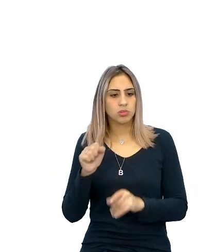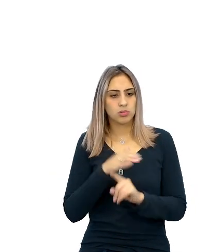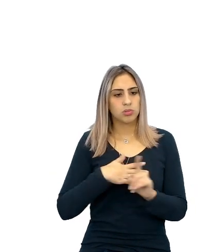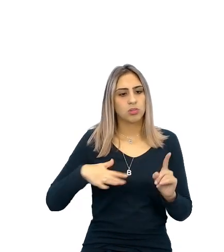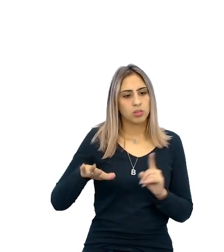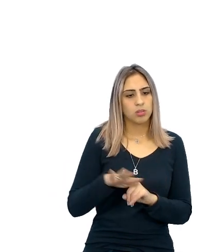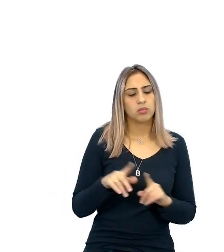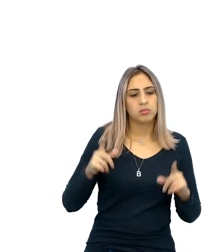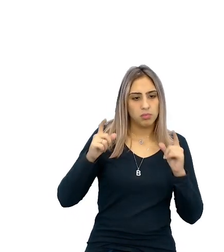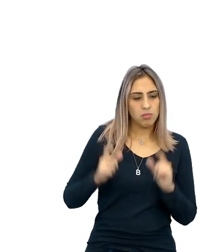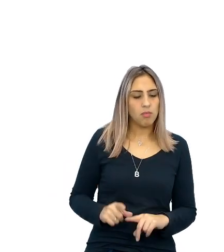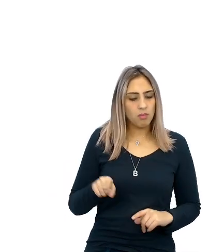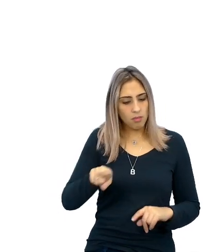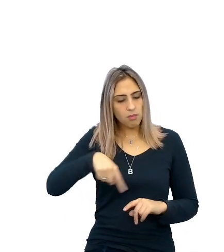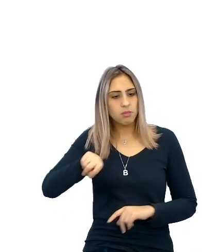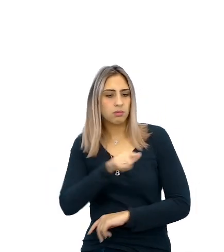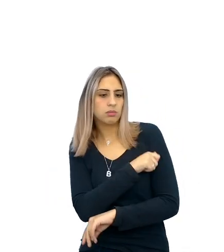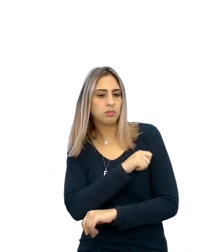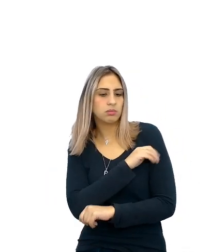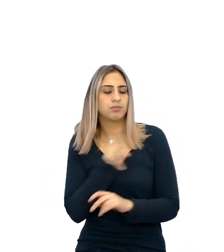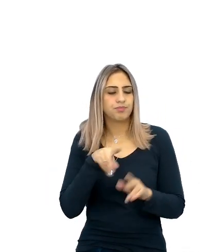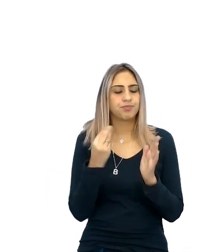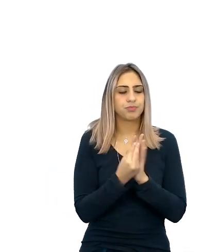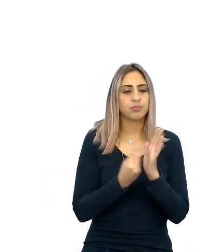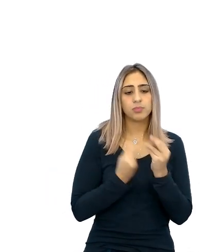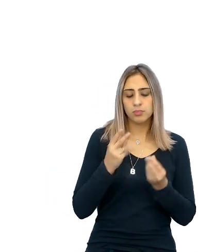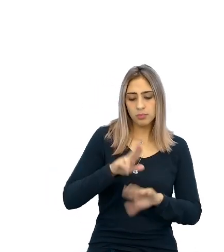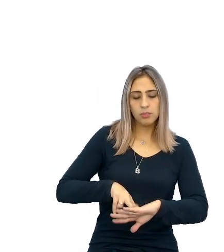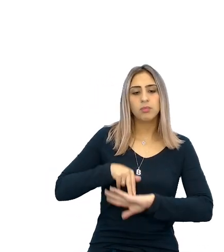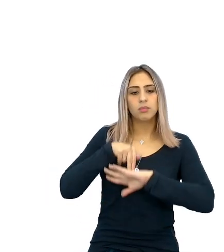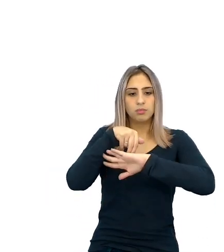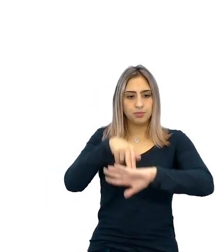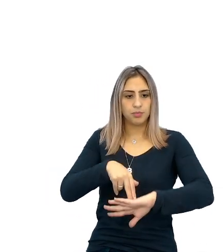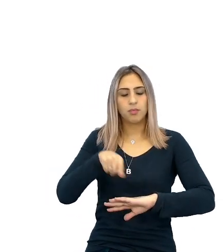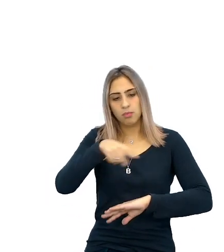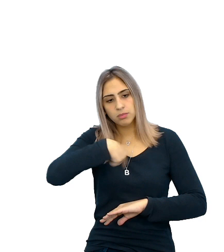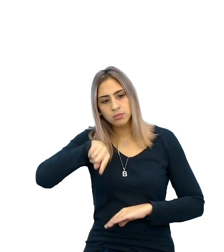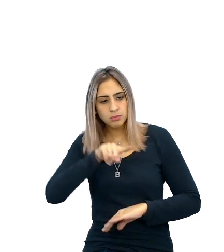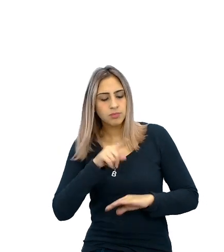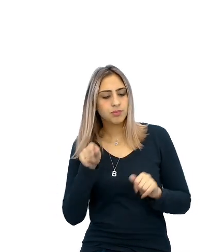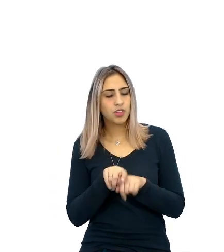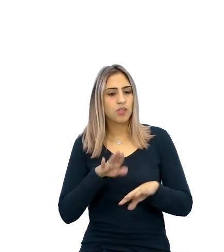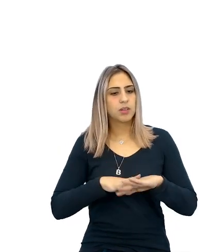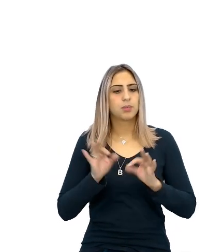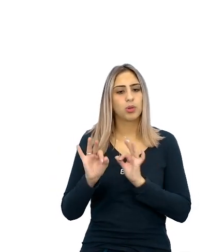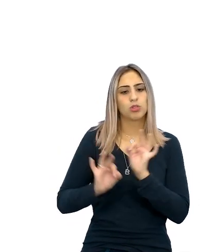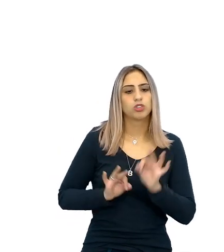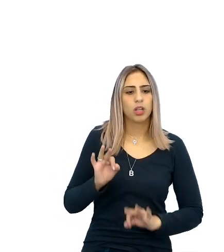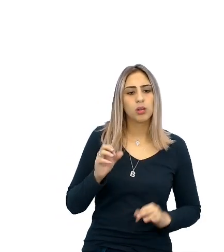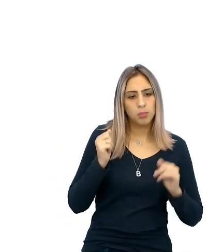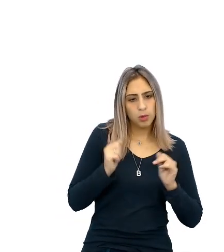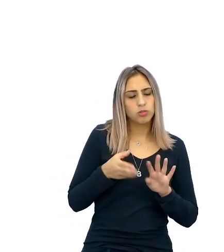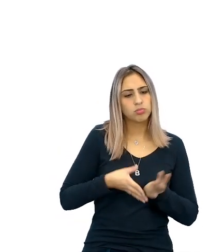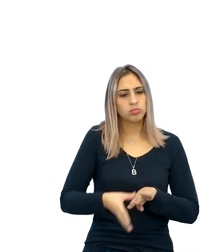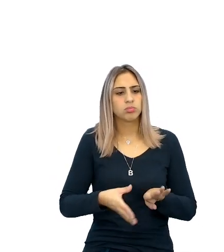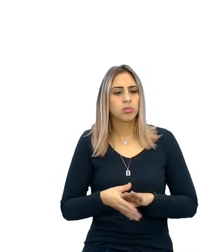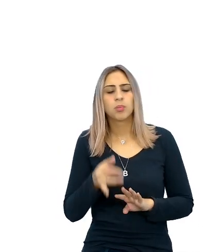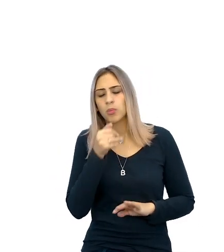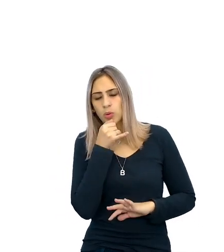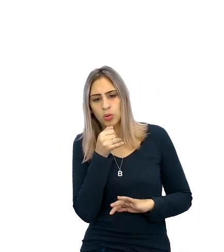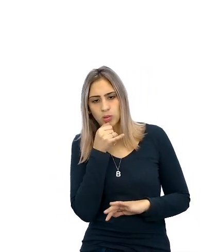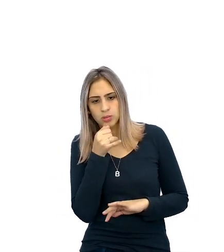sociais, onde esses estudantes são colocados como protagonistas e eles vão elaborar projetos que podem auxiliar, por